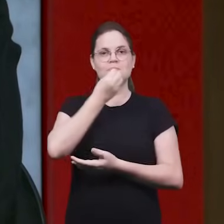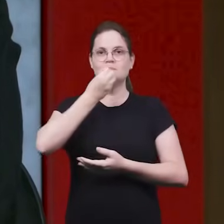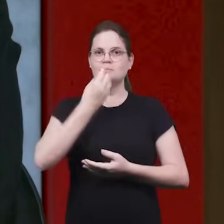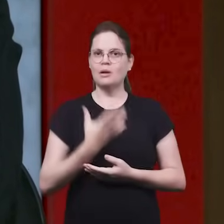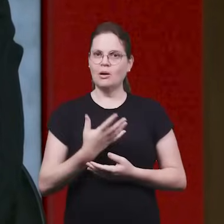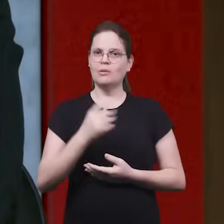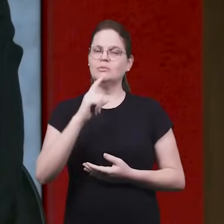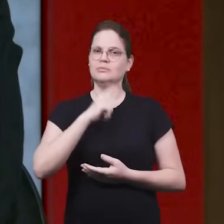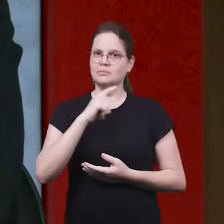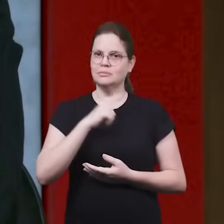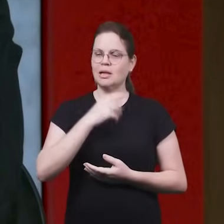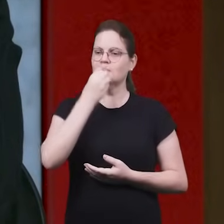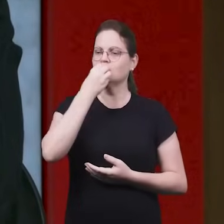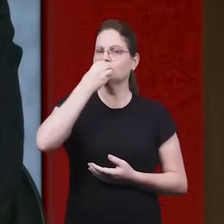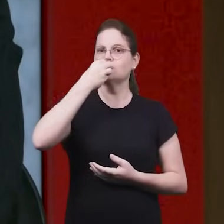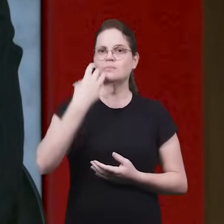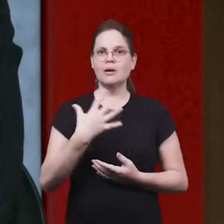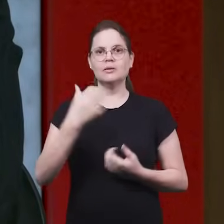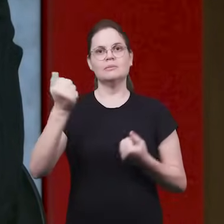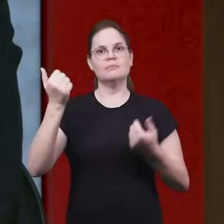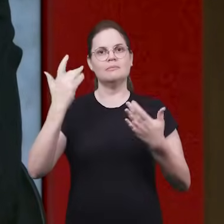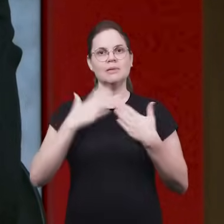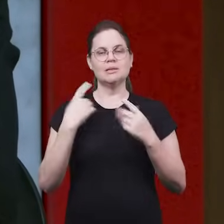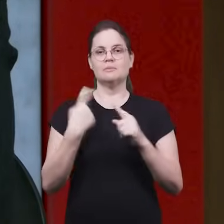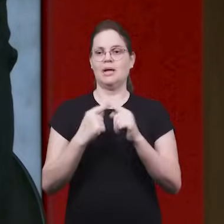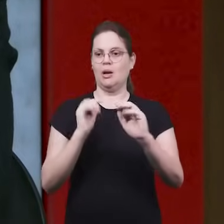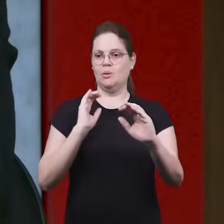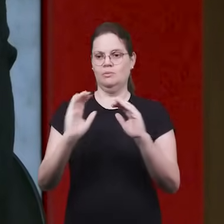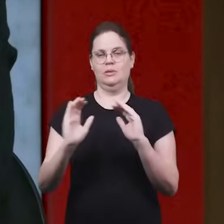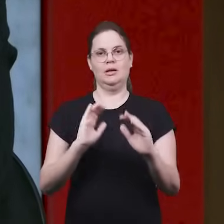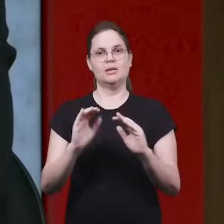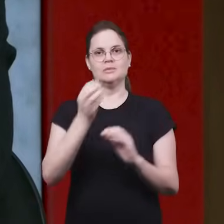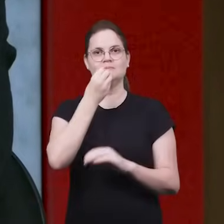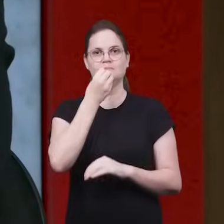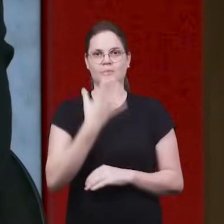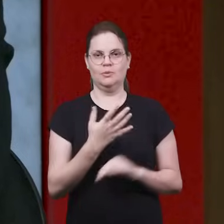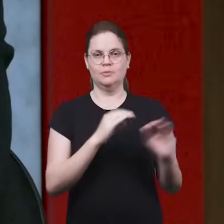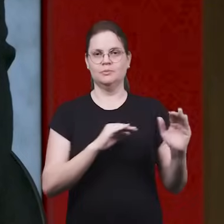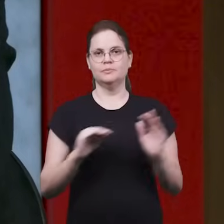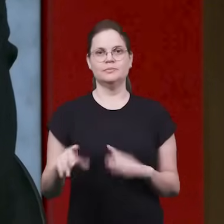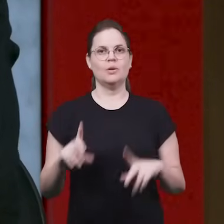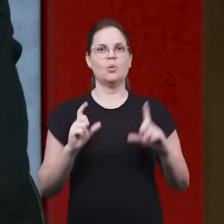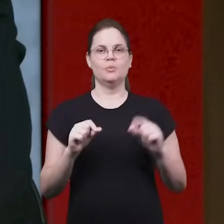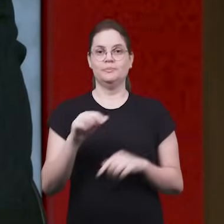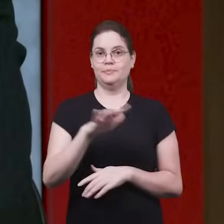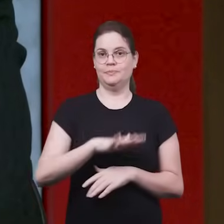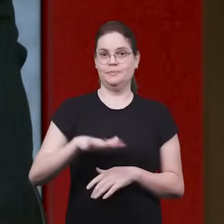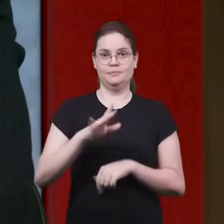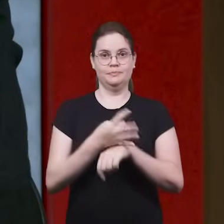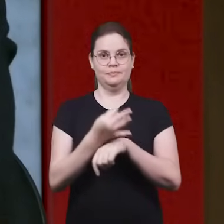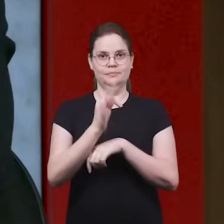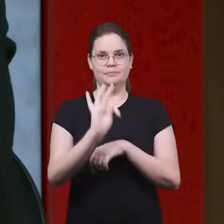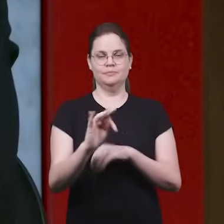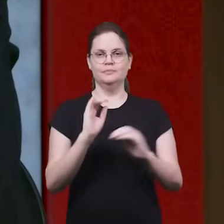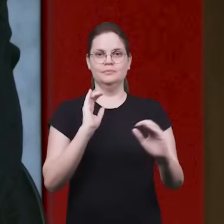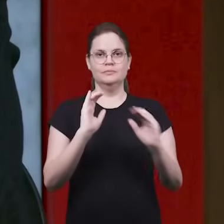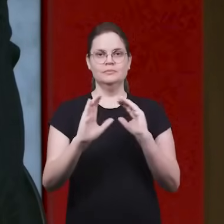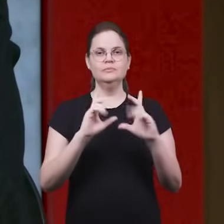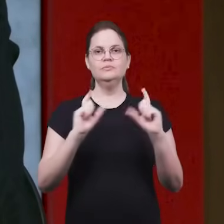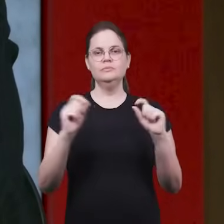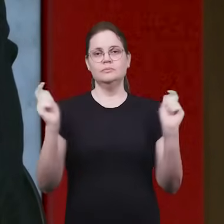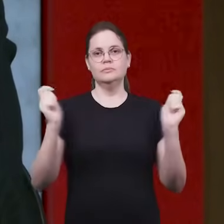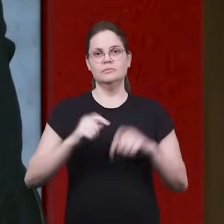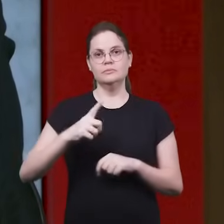os benefícios de uma boa comunicação. O que nós podemos aprender mais agora no âmbito técnico, de